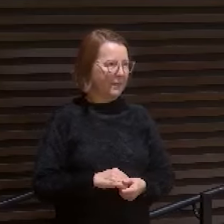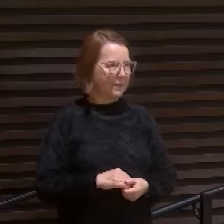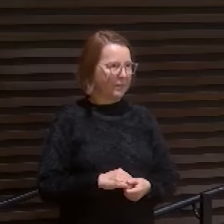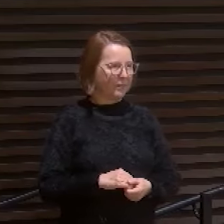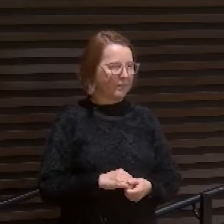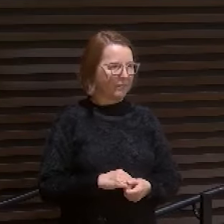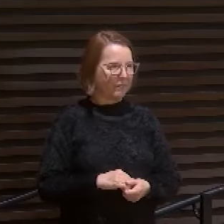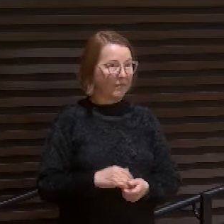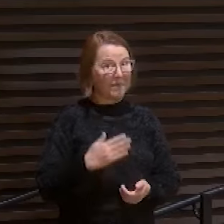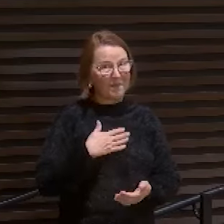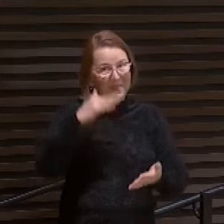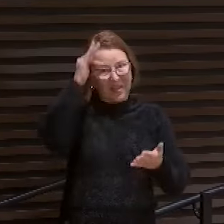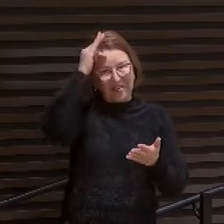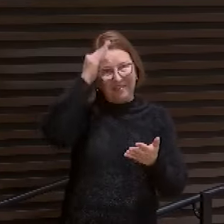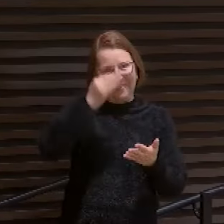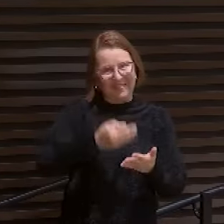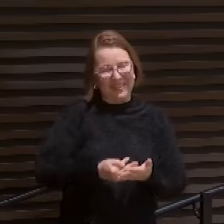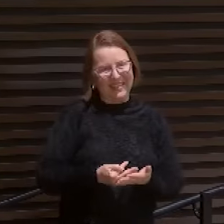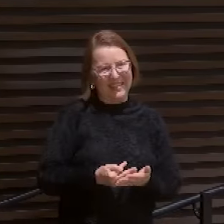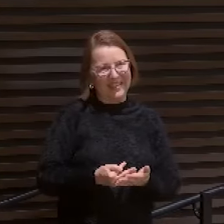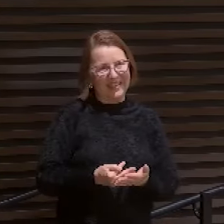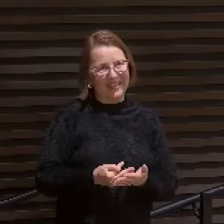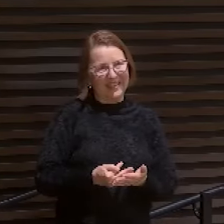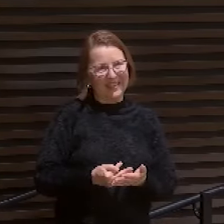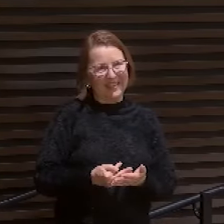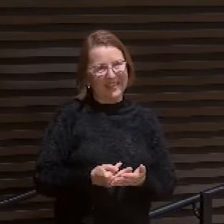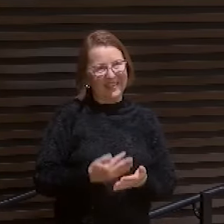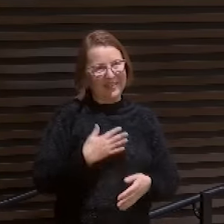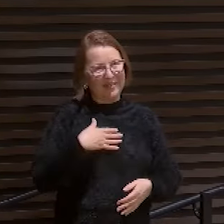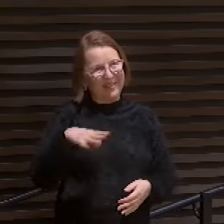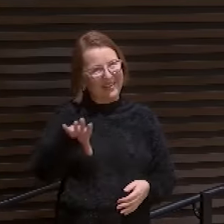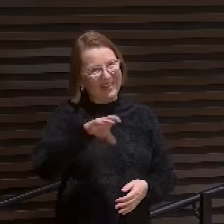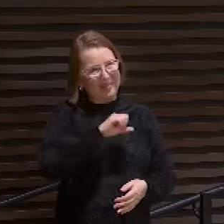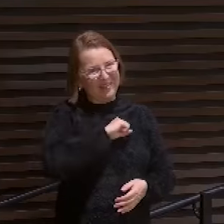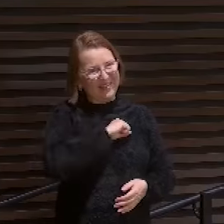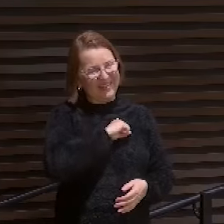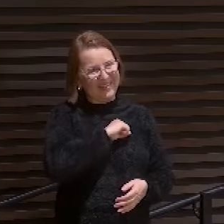A minha fé e o meu amor,